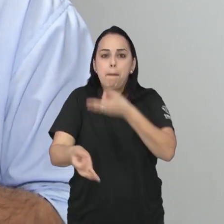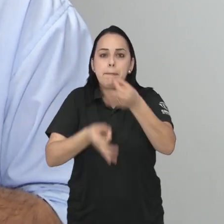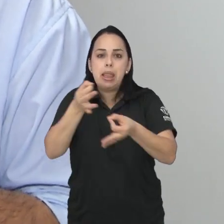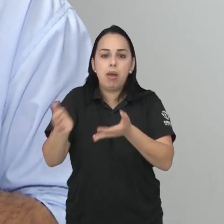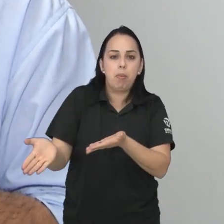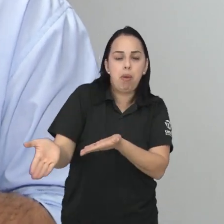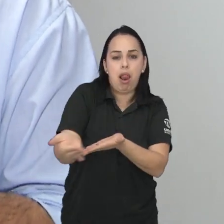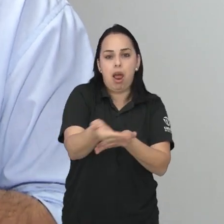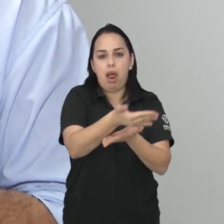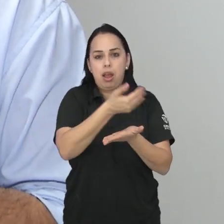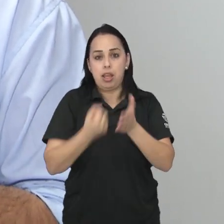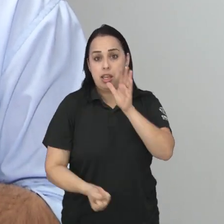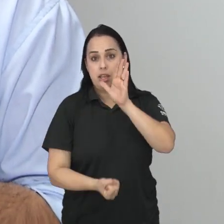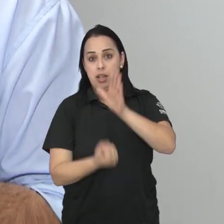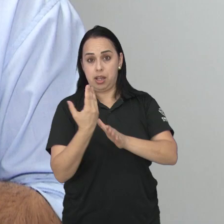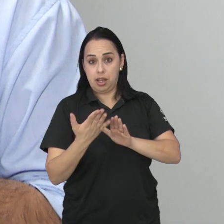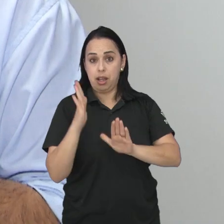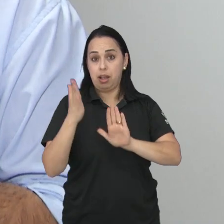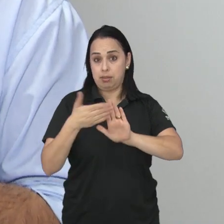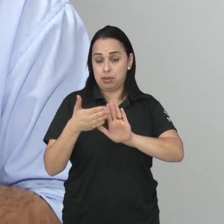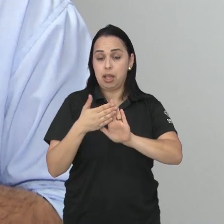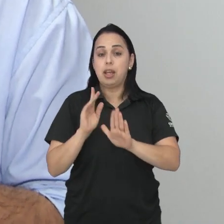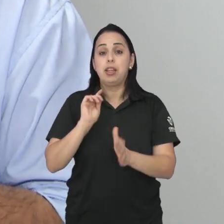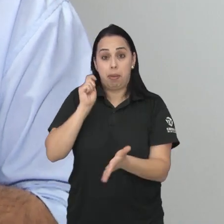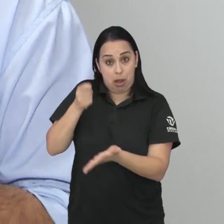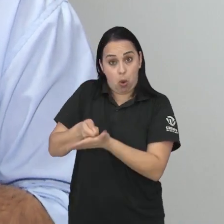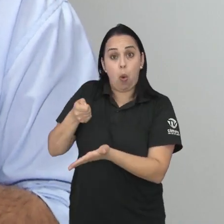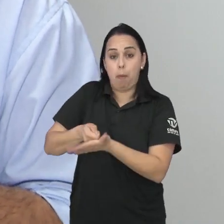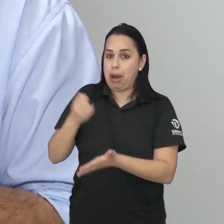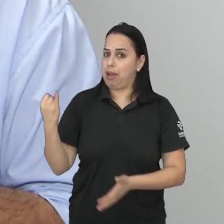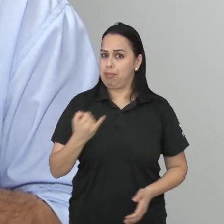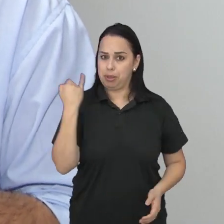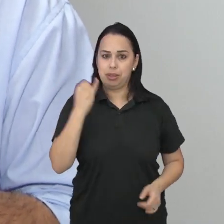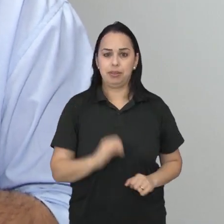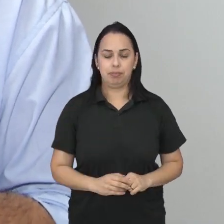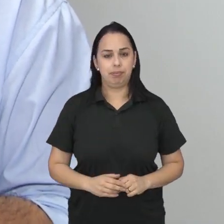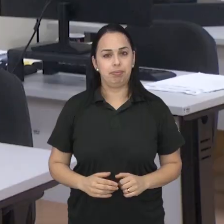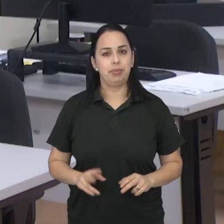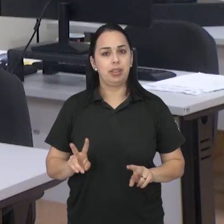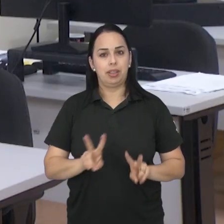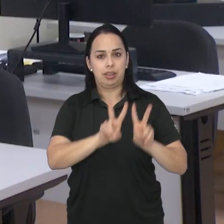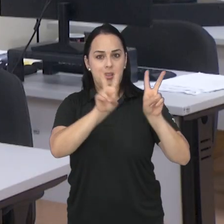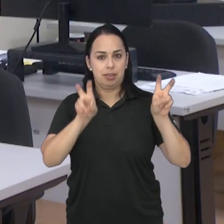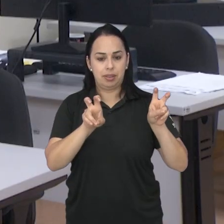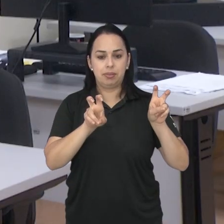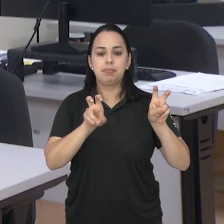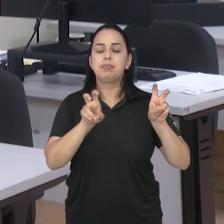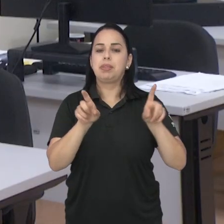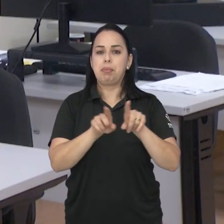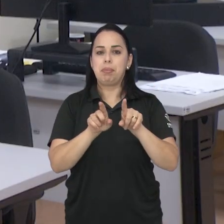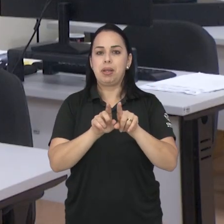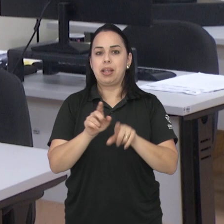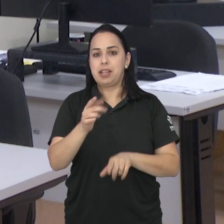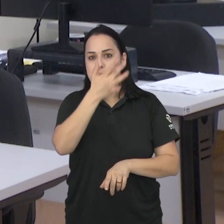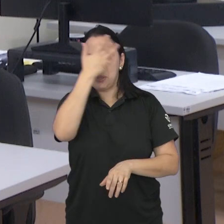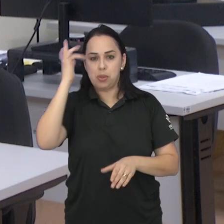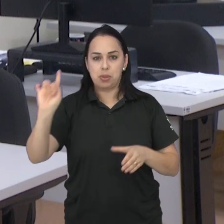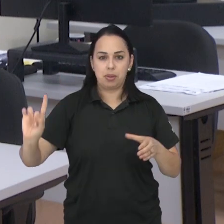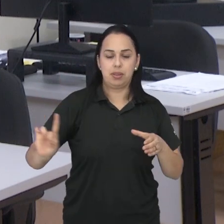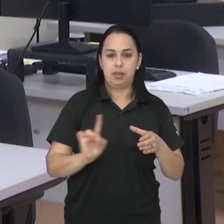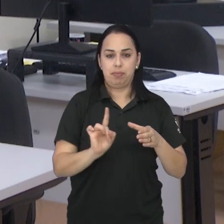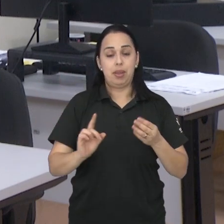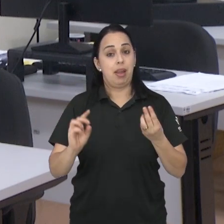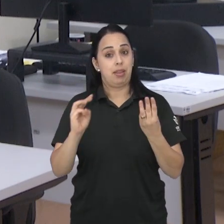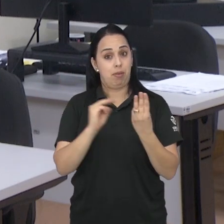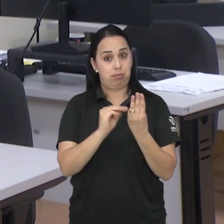Então a participação, a sugestão e a cobrança é importantíssima por parte da população. E ainda falando sobre a participação